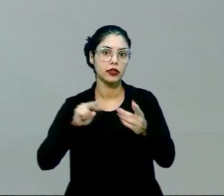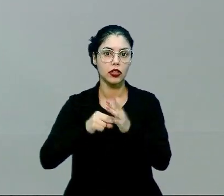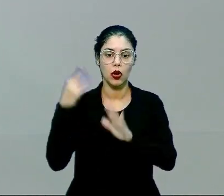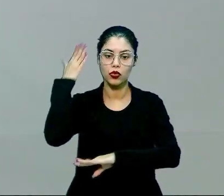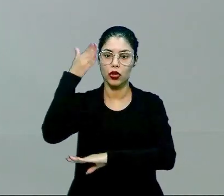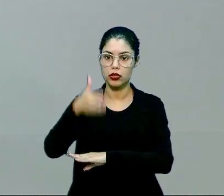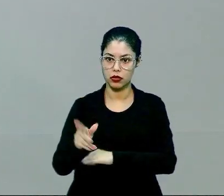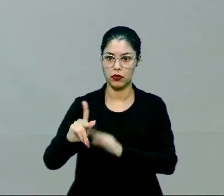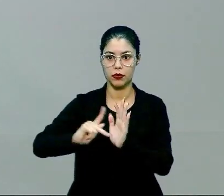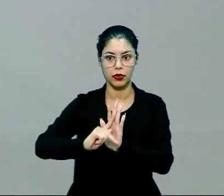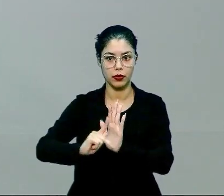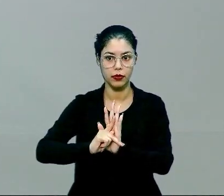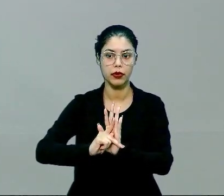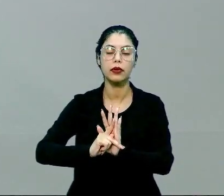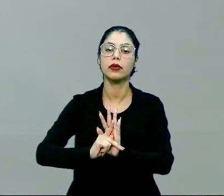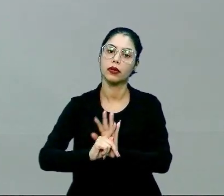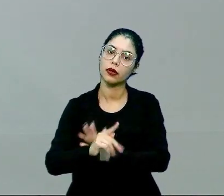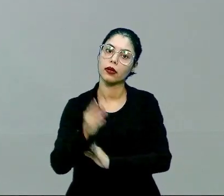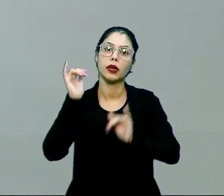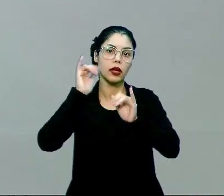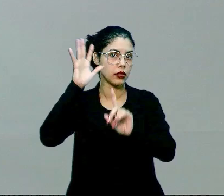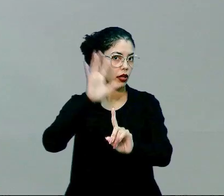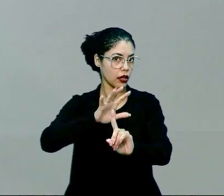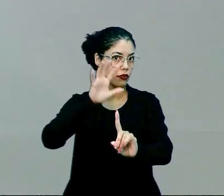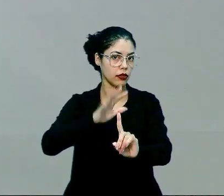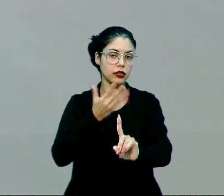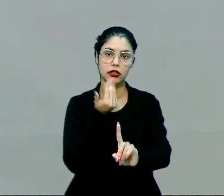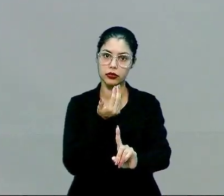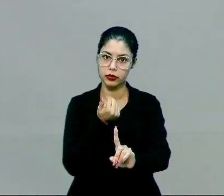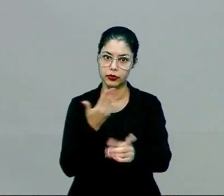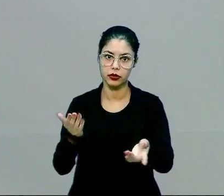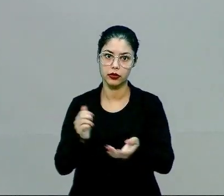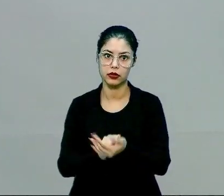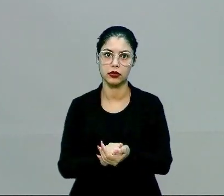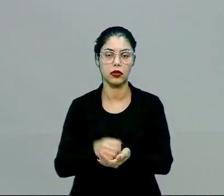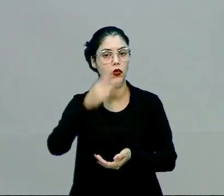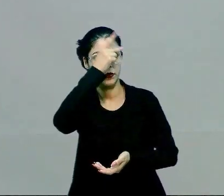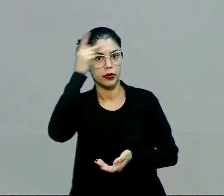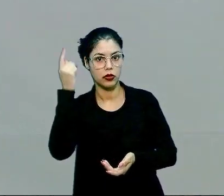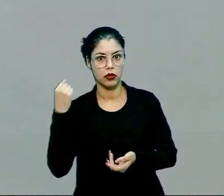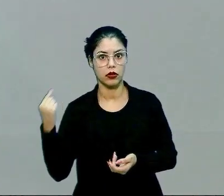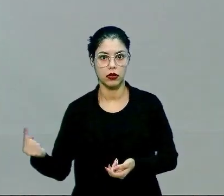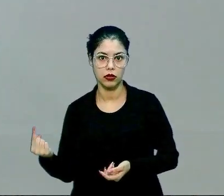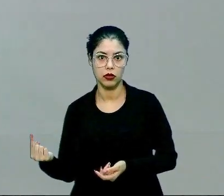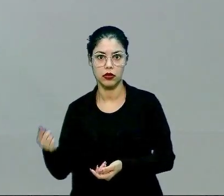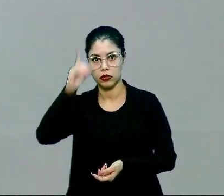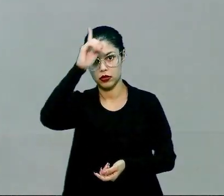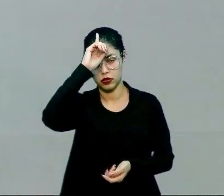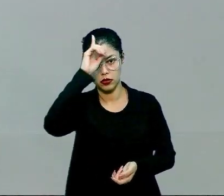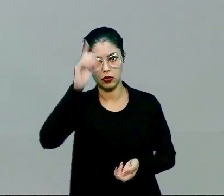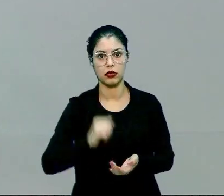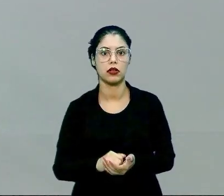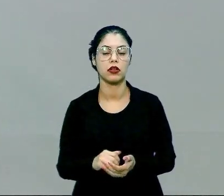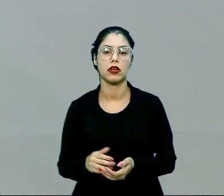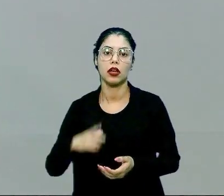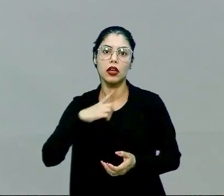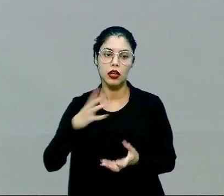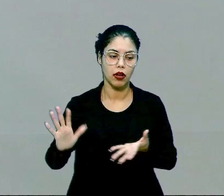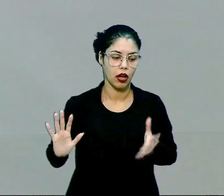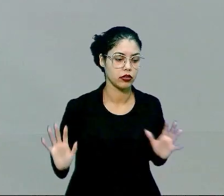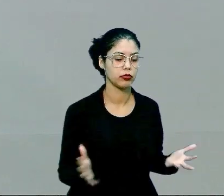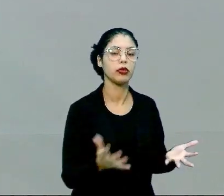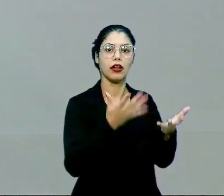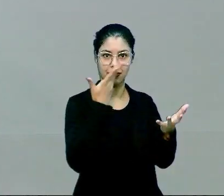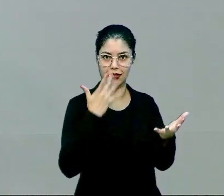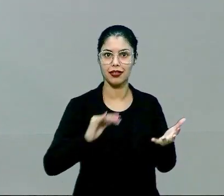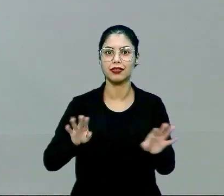foi direcionado para essa influência alimentar, de tipo, uma pessoa, um adulto come muito e isso vai